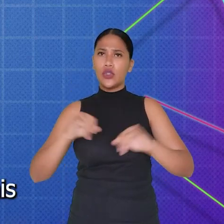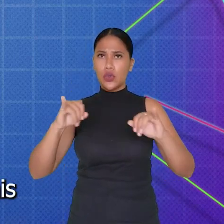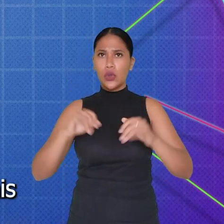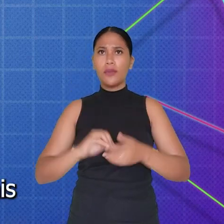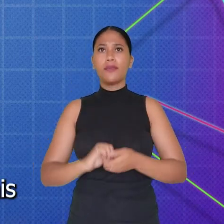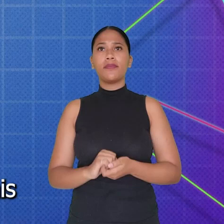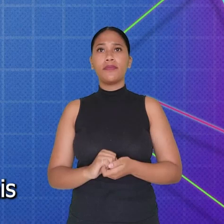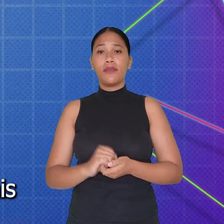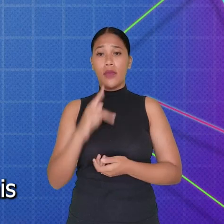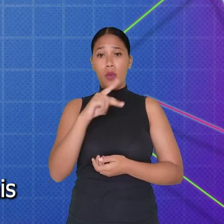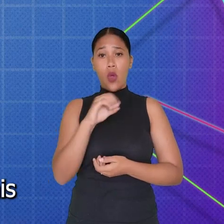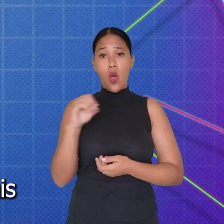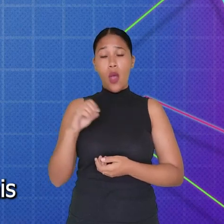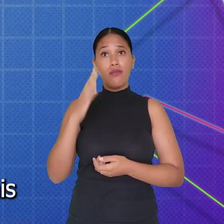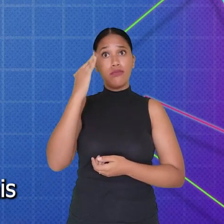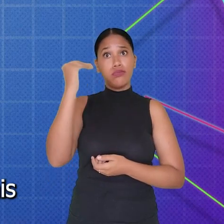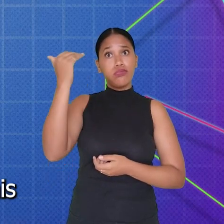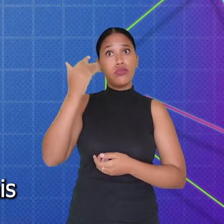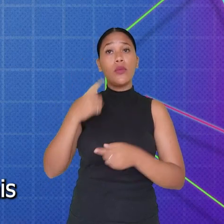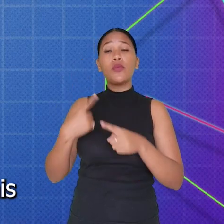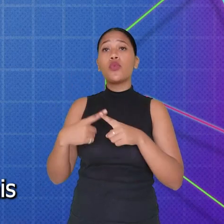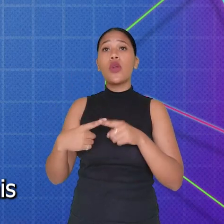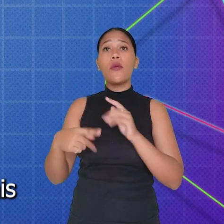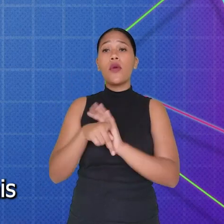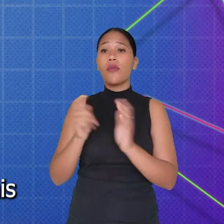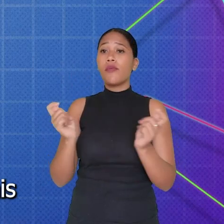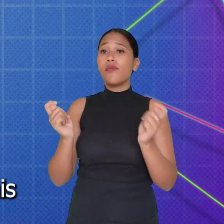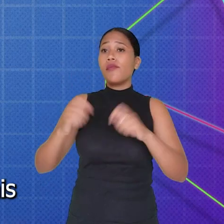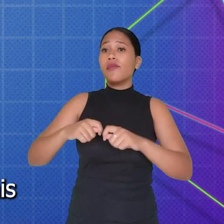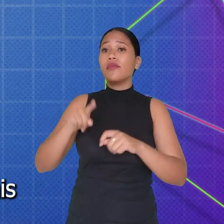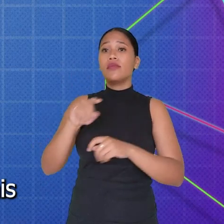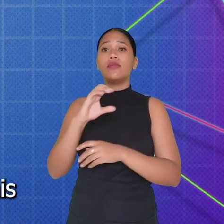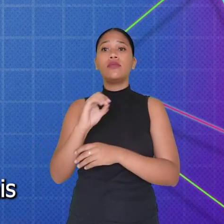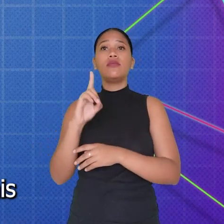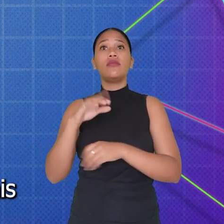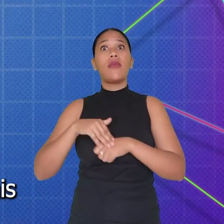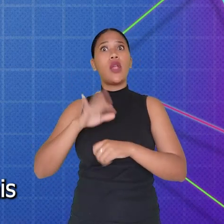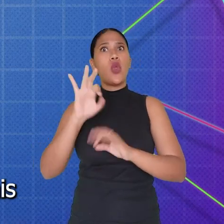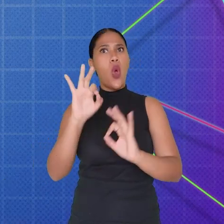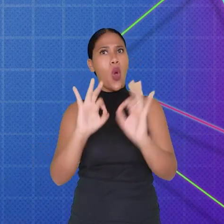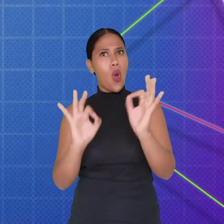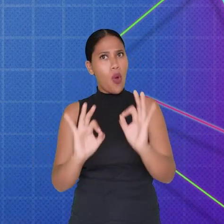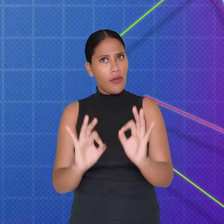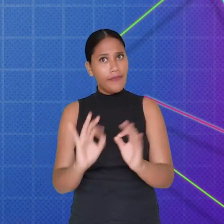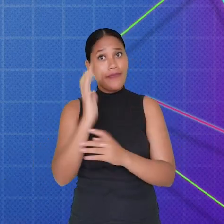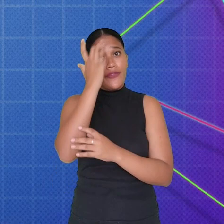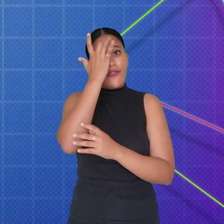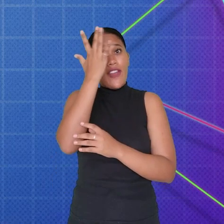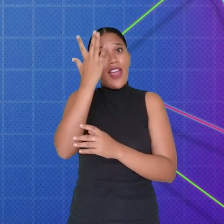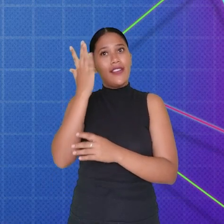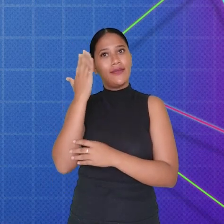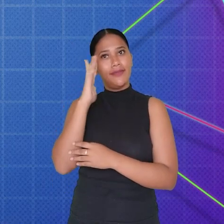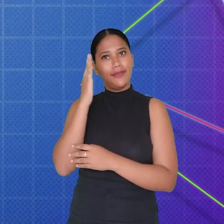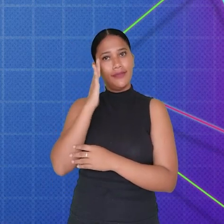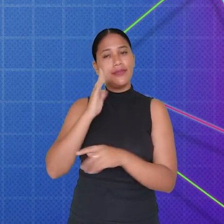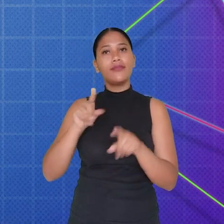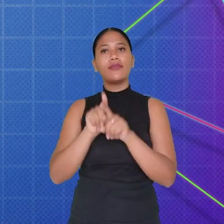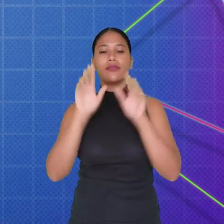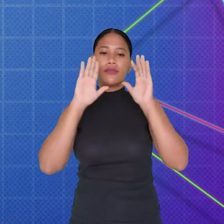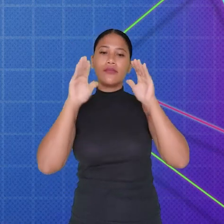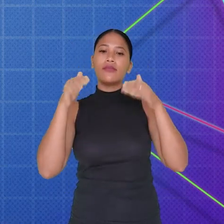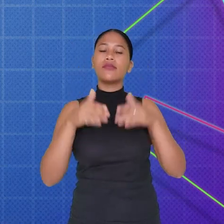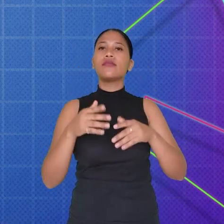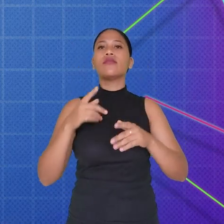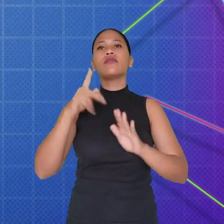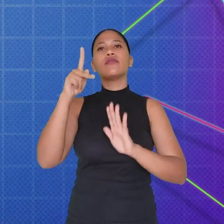A popularidade da POO é atribuída à sua capacidade de tornar o código mais organizado, fácil de entender e manter